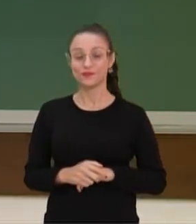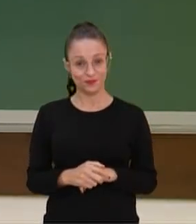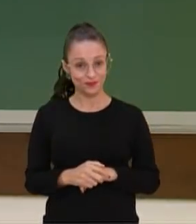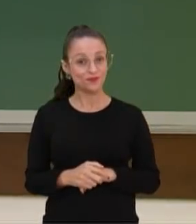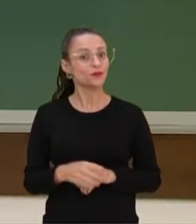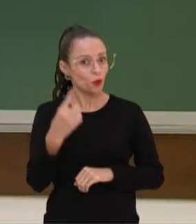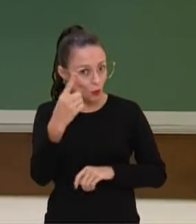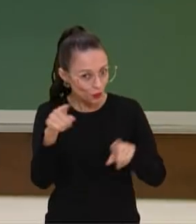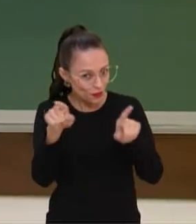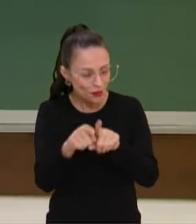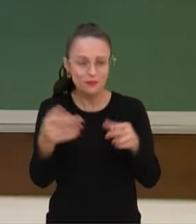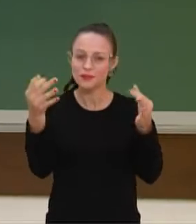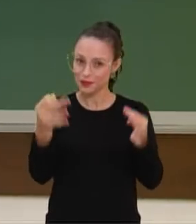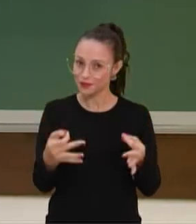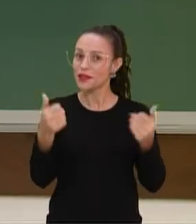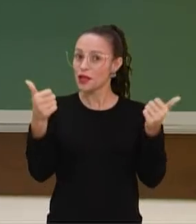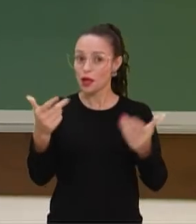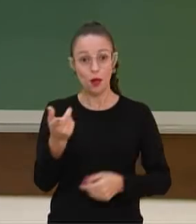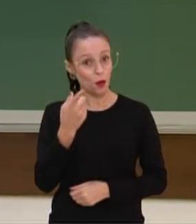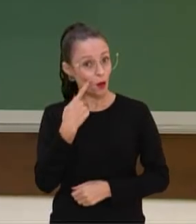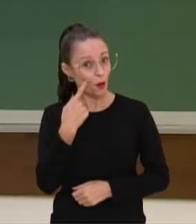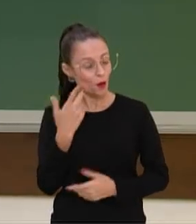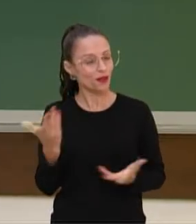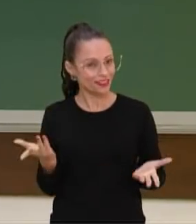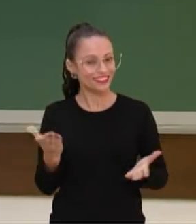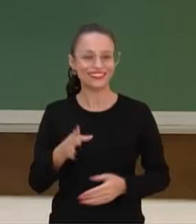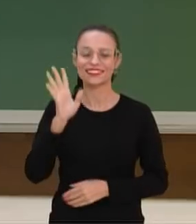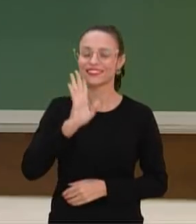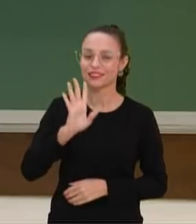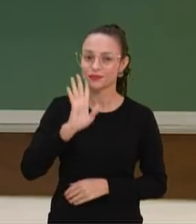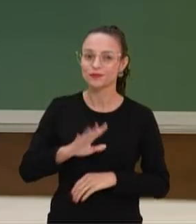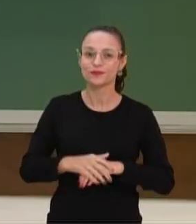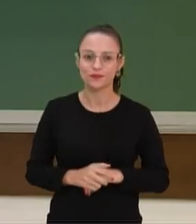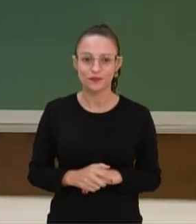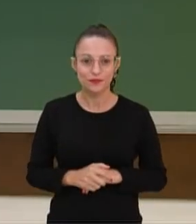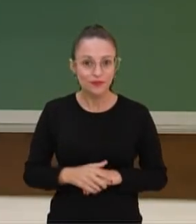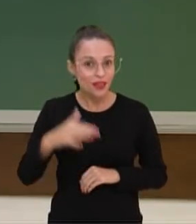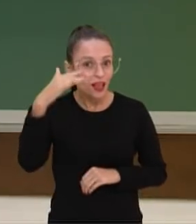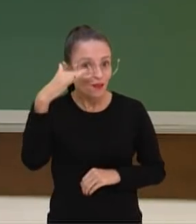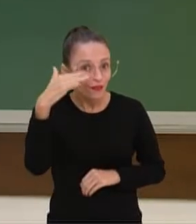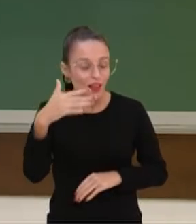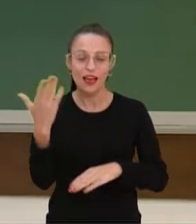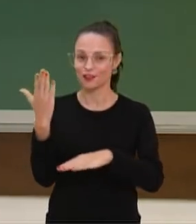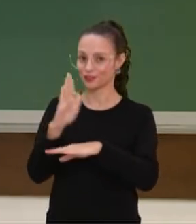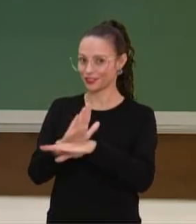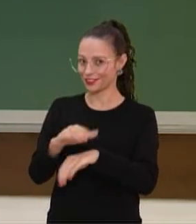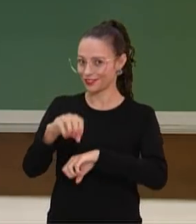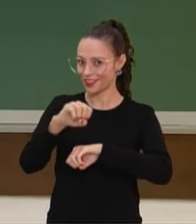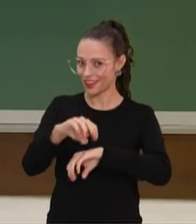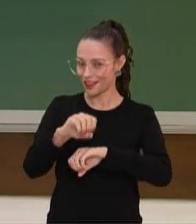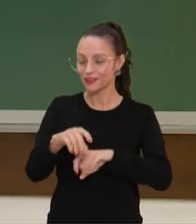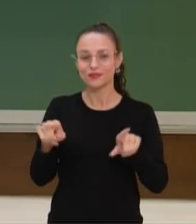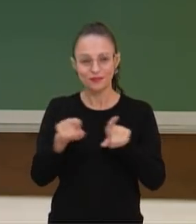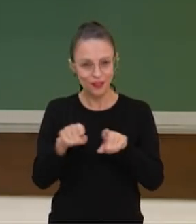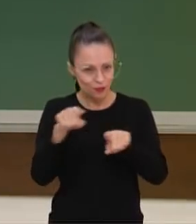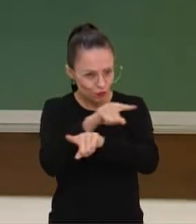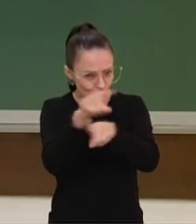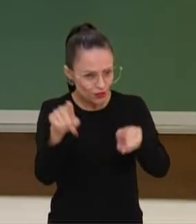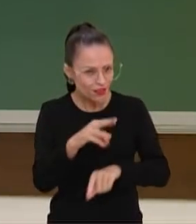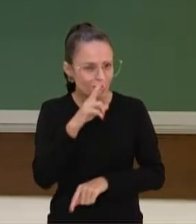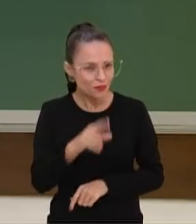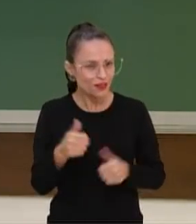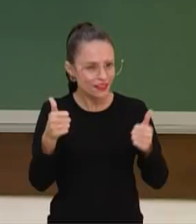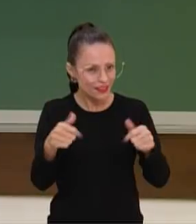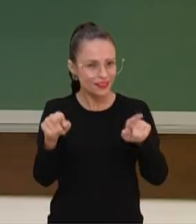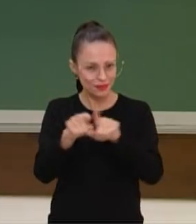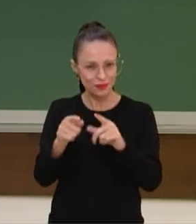1 também? Perfeito, gente. Olha só que legal. Viviana aqui nos ajudando na aula. Você também respondeu